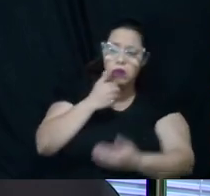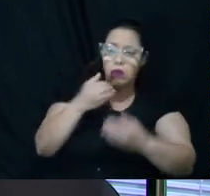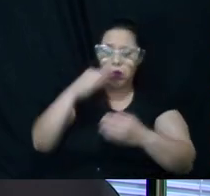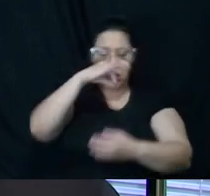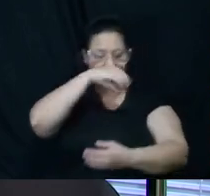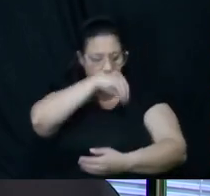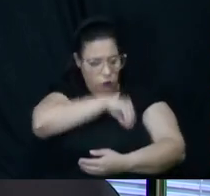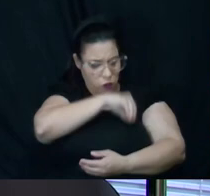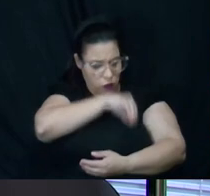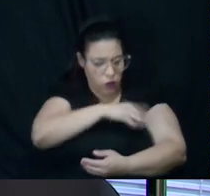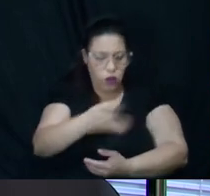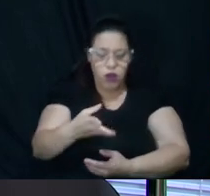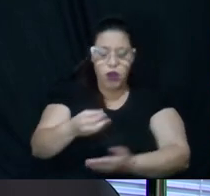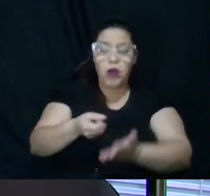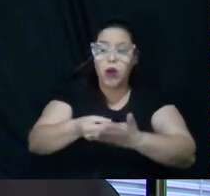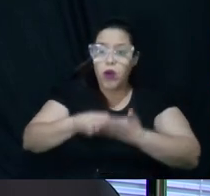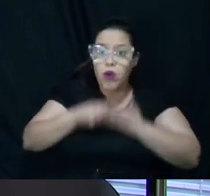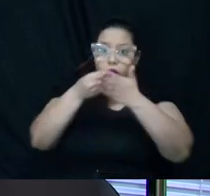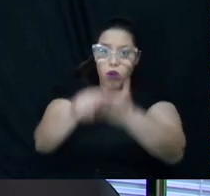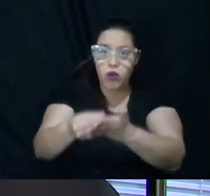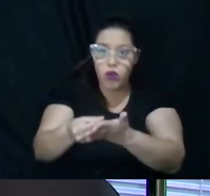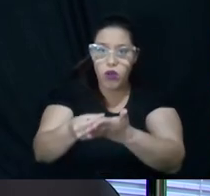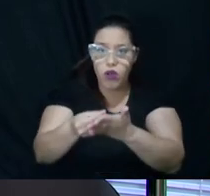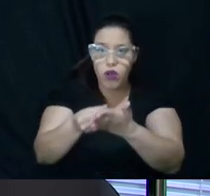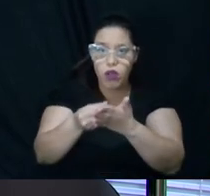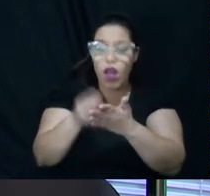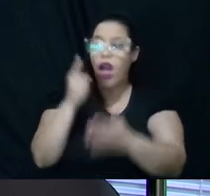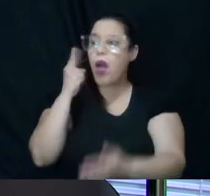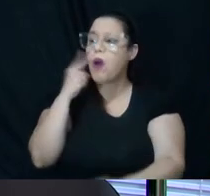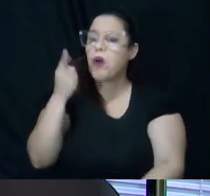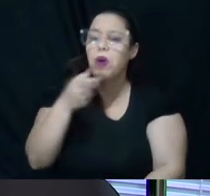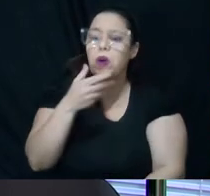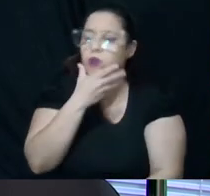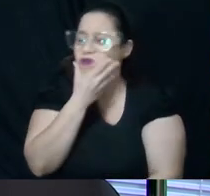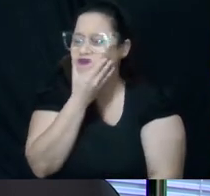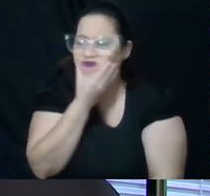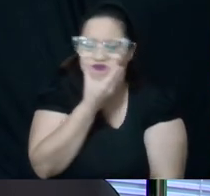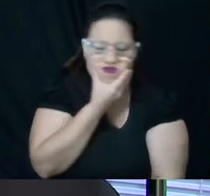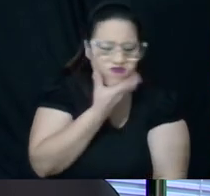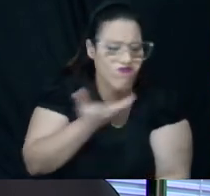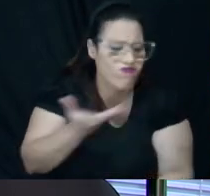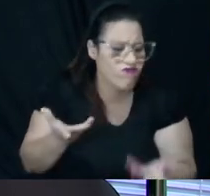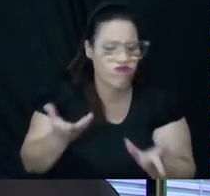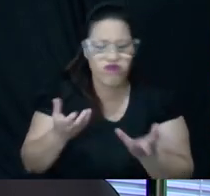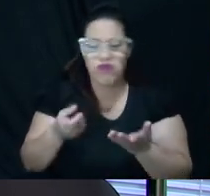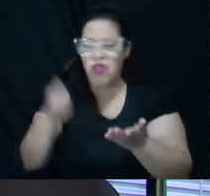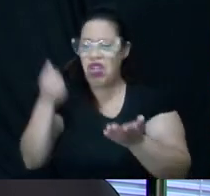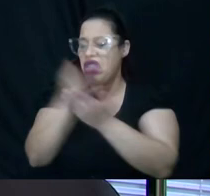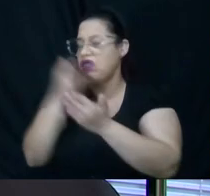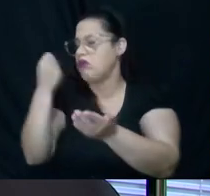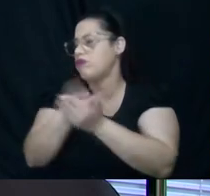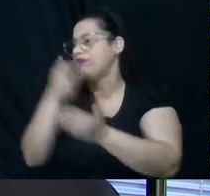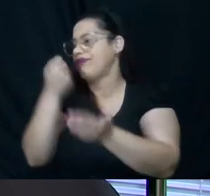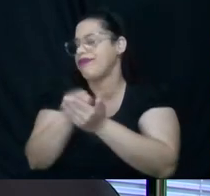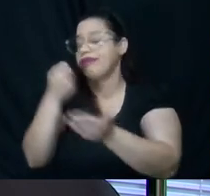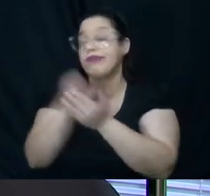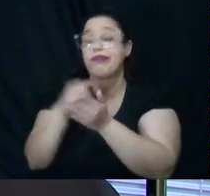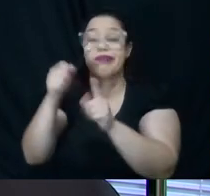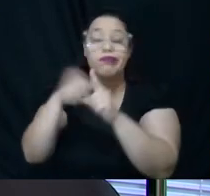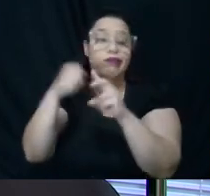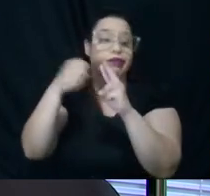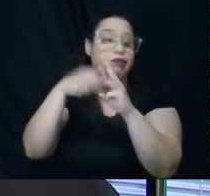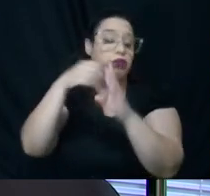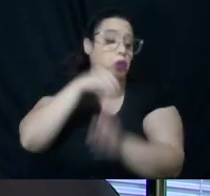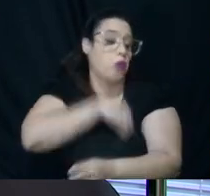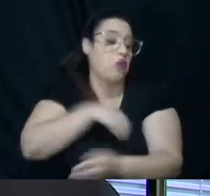não colocar isso em algum lugar e começar a visualizar, eu provavelmente vou gastar todo o dinheiro que eu recebi no mês, não vou guardar nada e